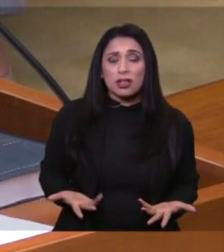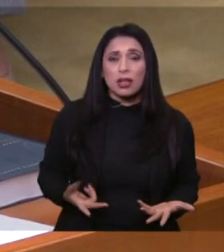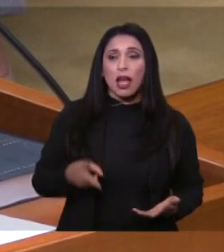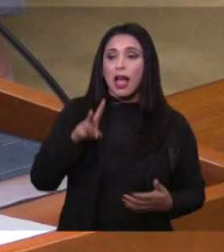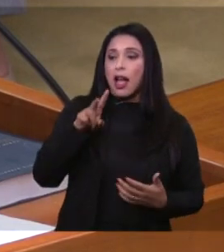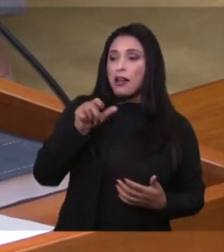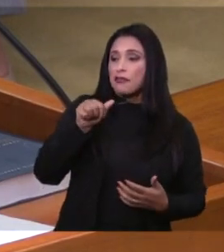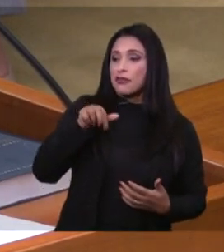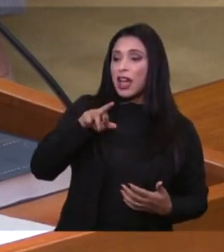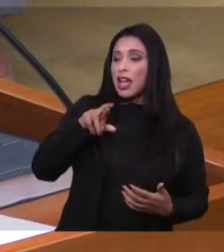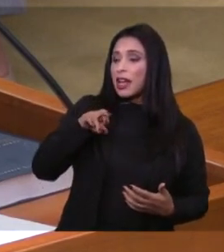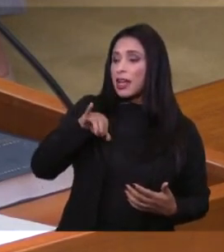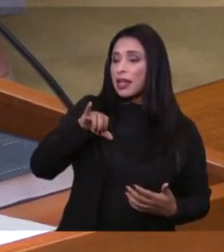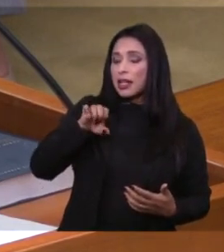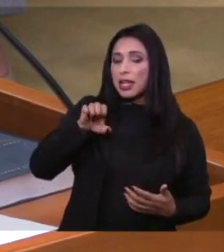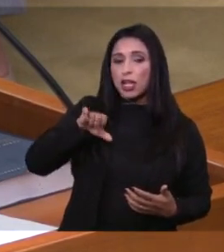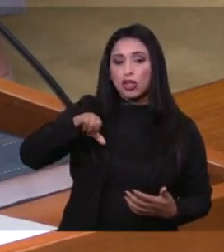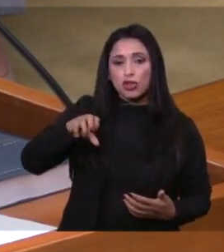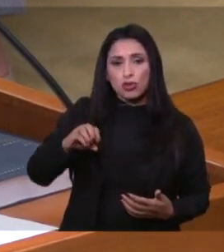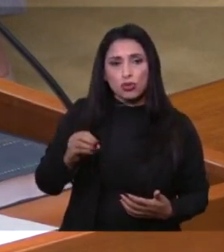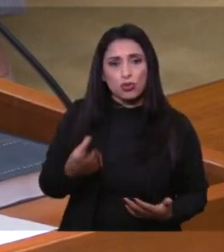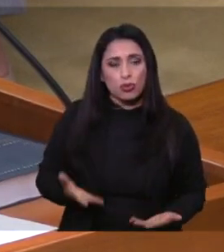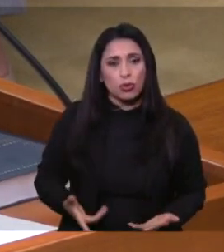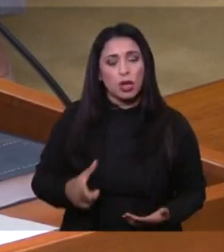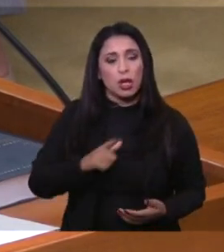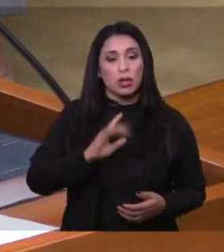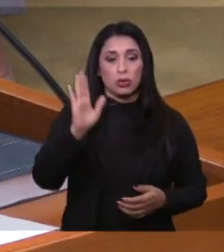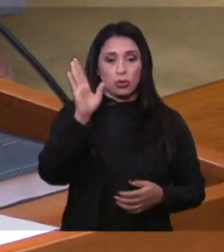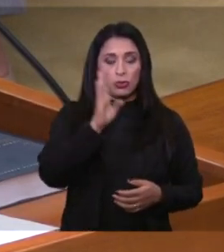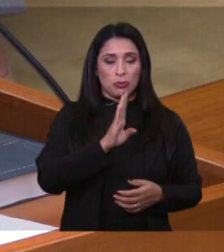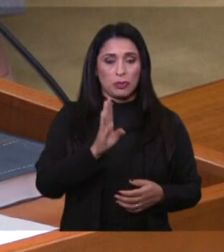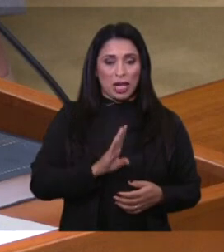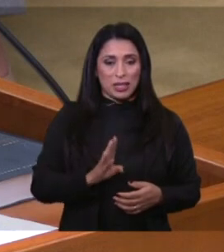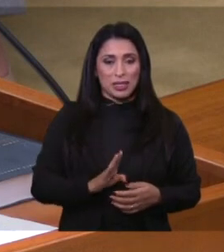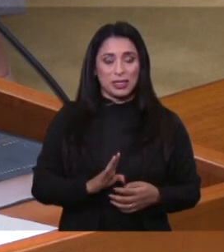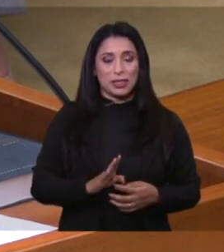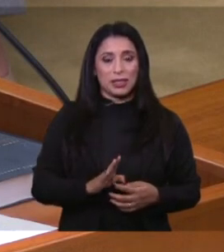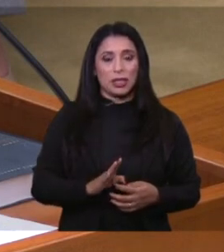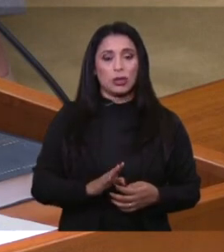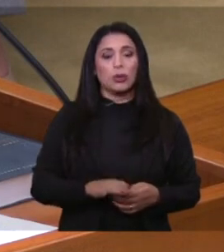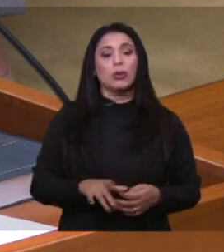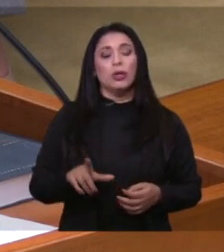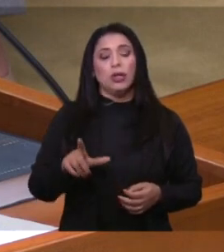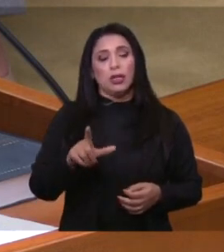Senhor presidente, num país como o Brasil, há